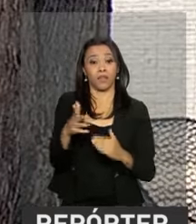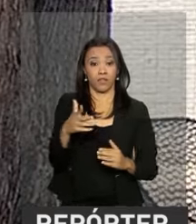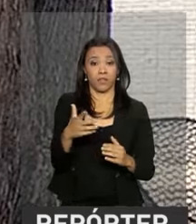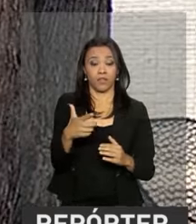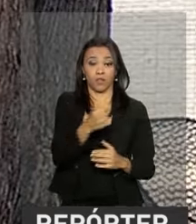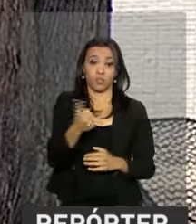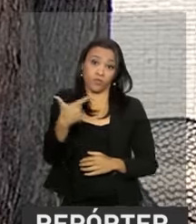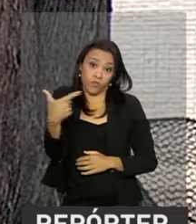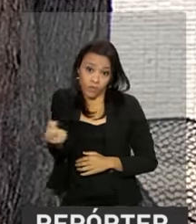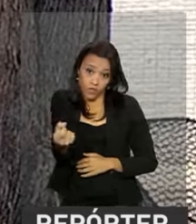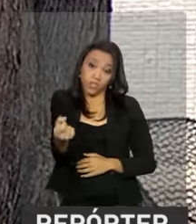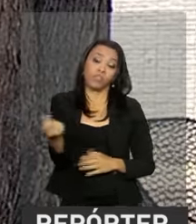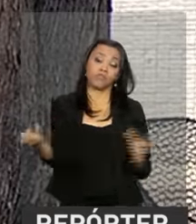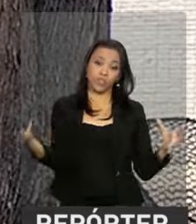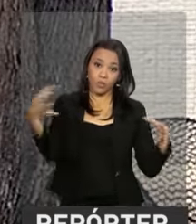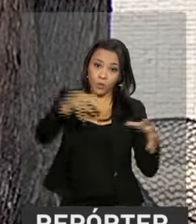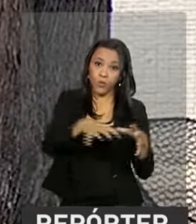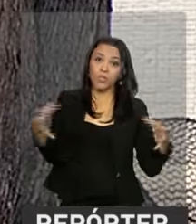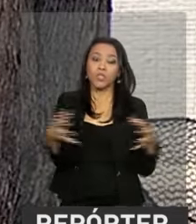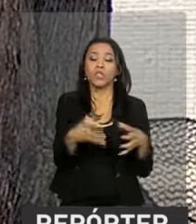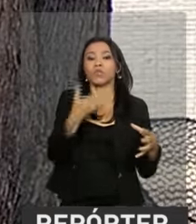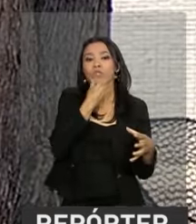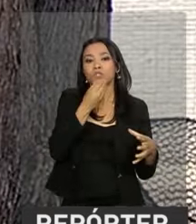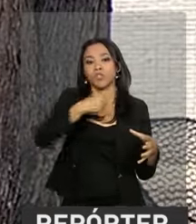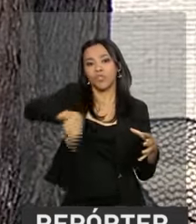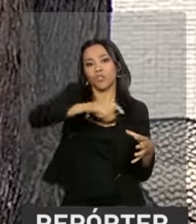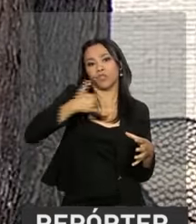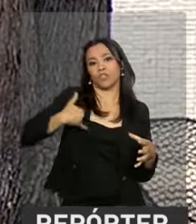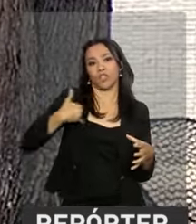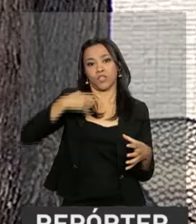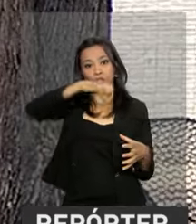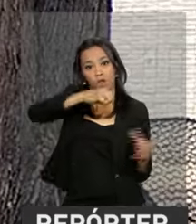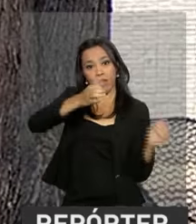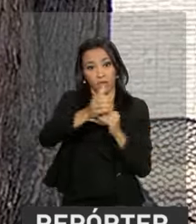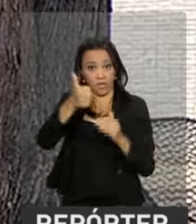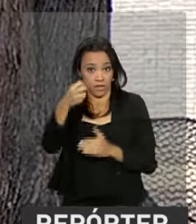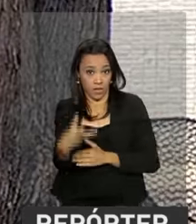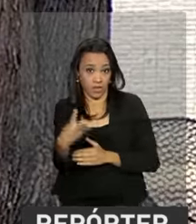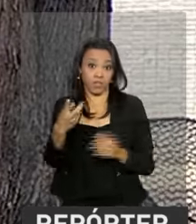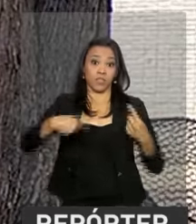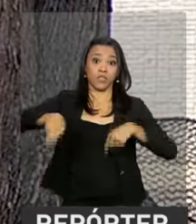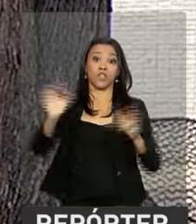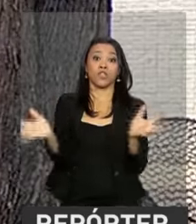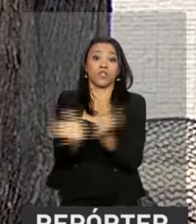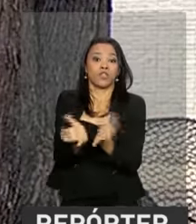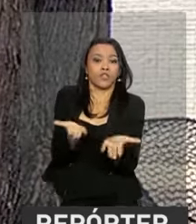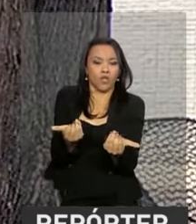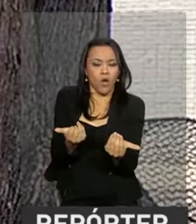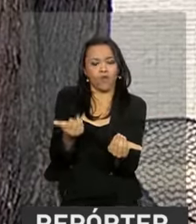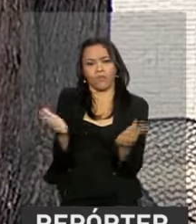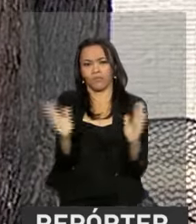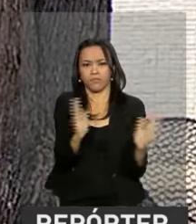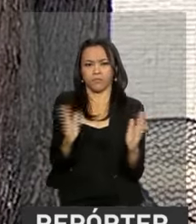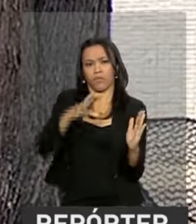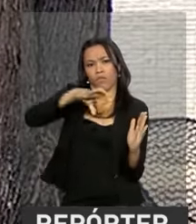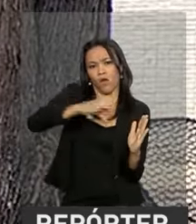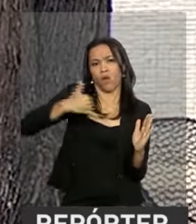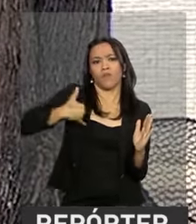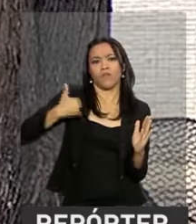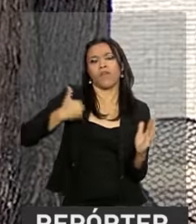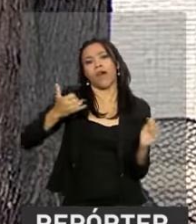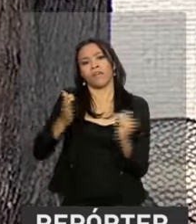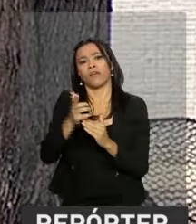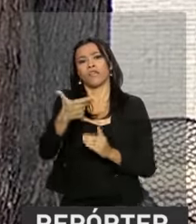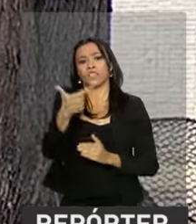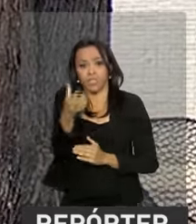quando serão incluídos meninos de 9 a 13 anos de idade. Os jovens com idade entre 9 e 26 anos